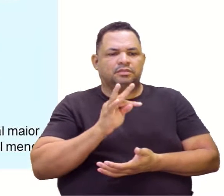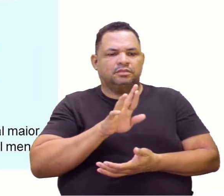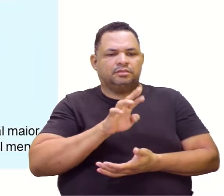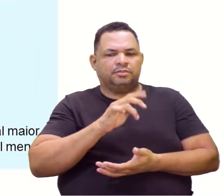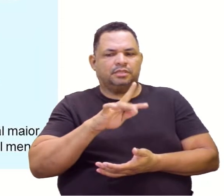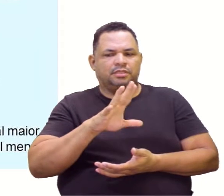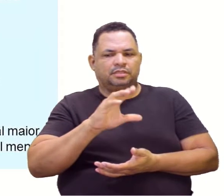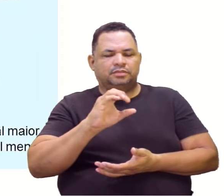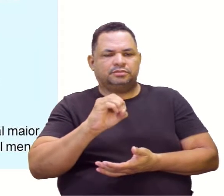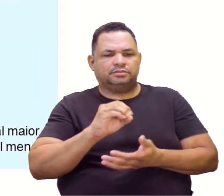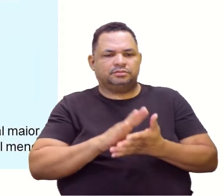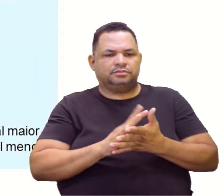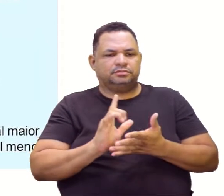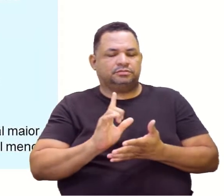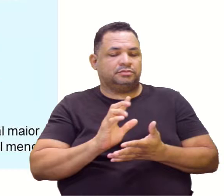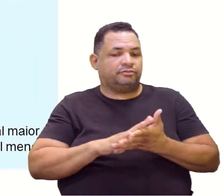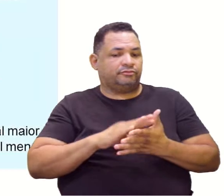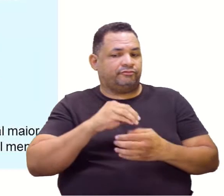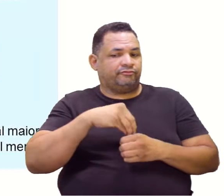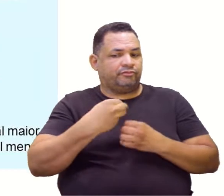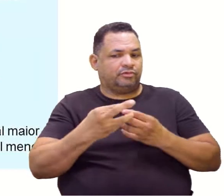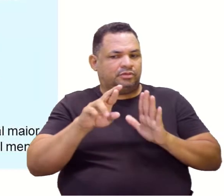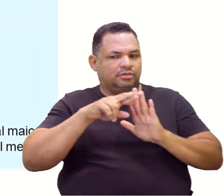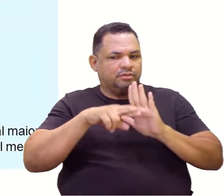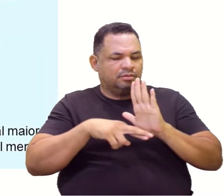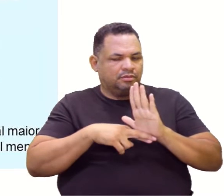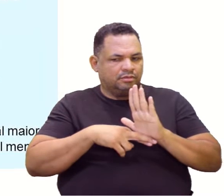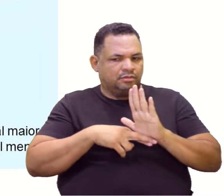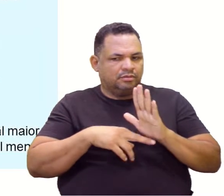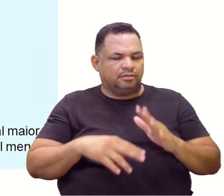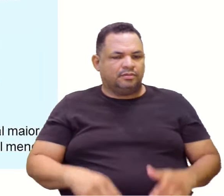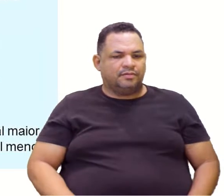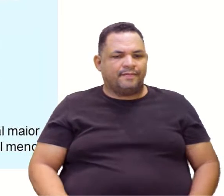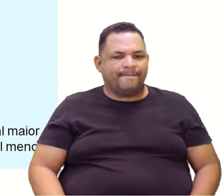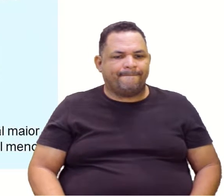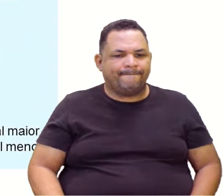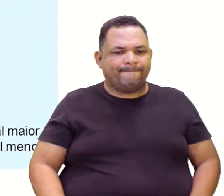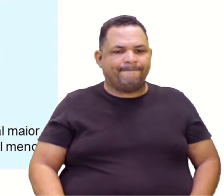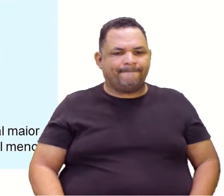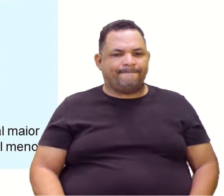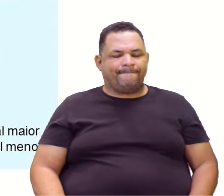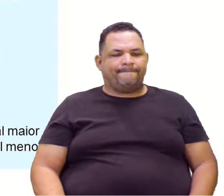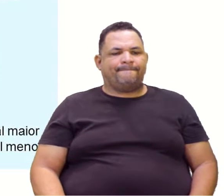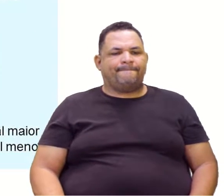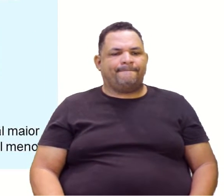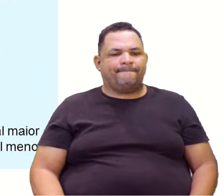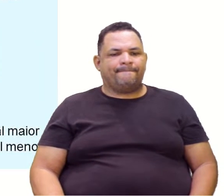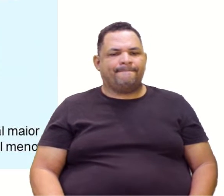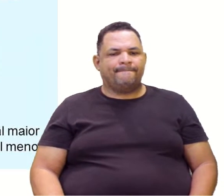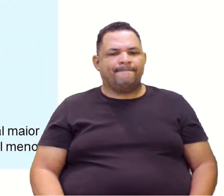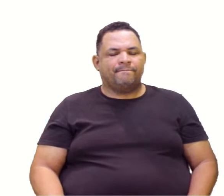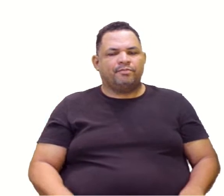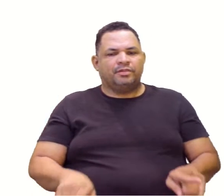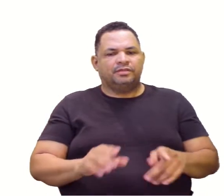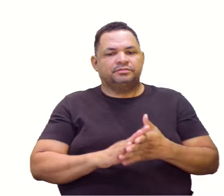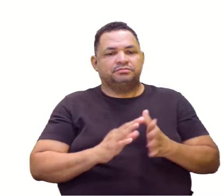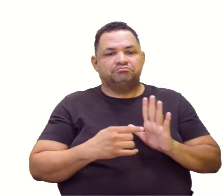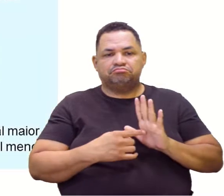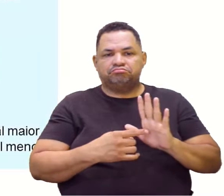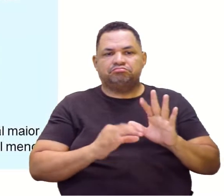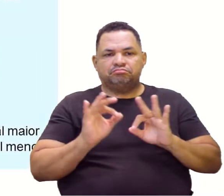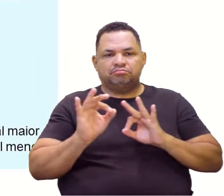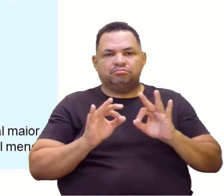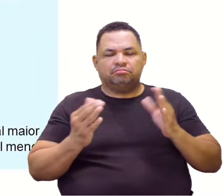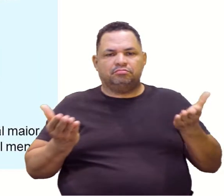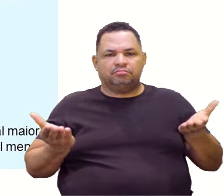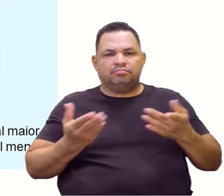ficou diferente o trapézio. O trapézio não segue a regrinha do quadrado, do retângulo e do paralelogramo. Inclusive, o paralelogramo nem está sendo mostrado